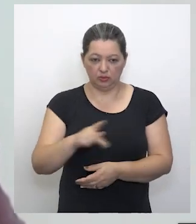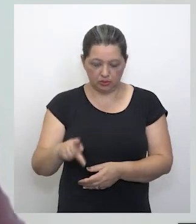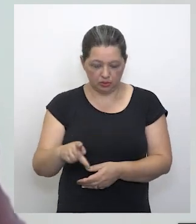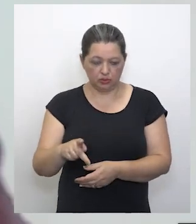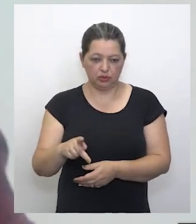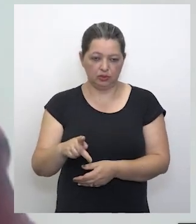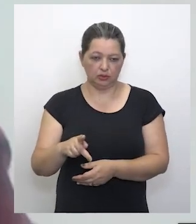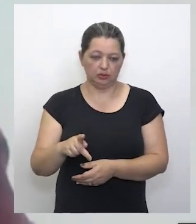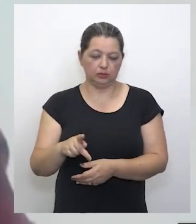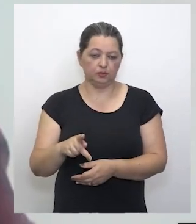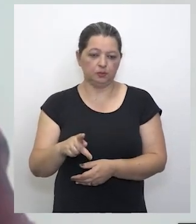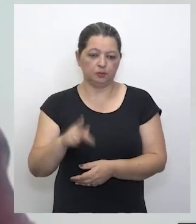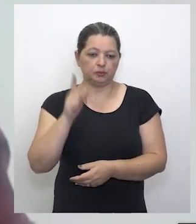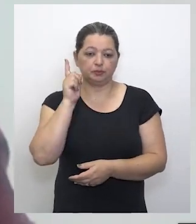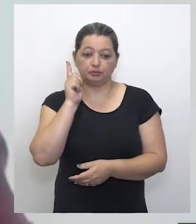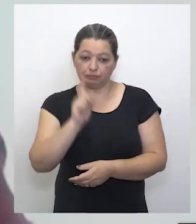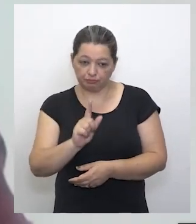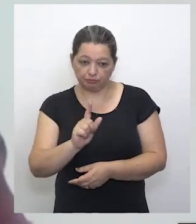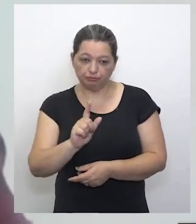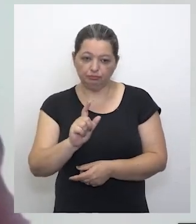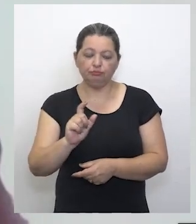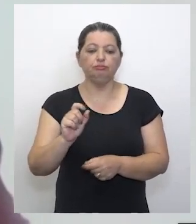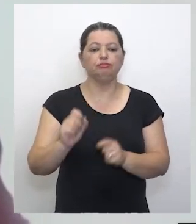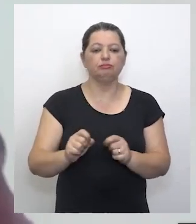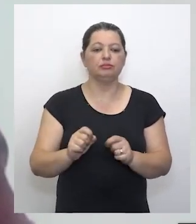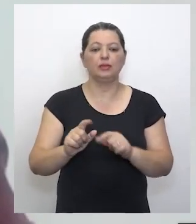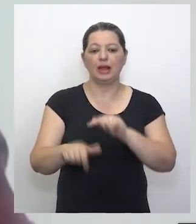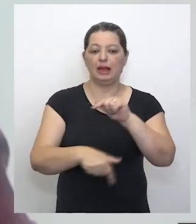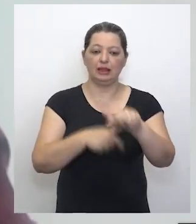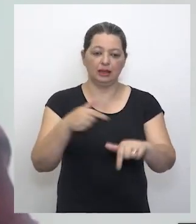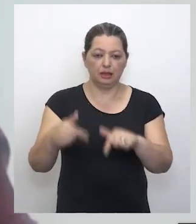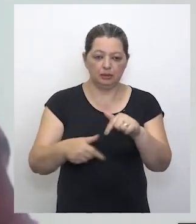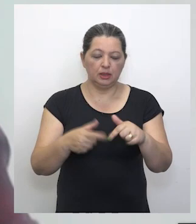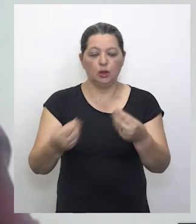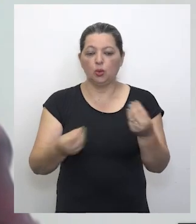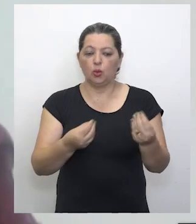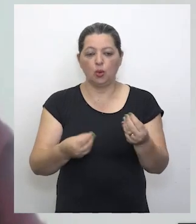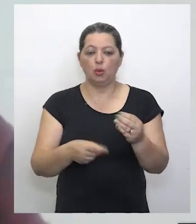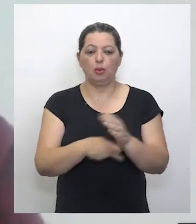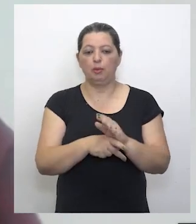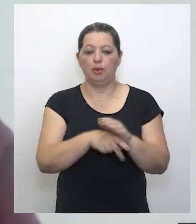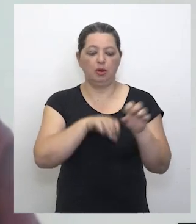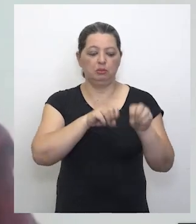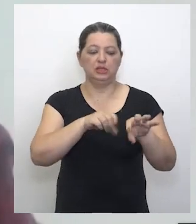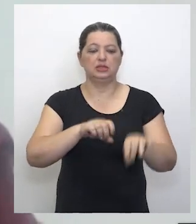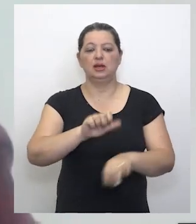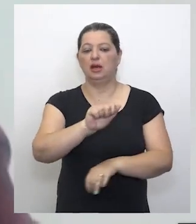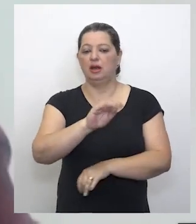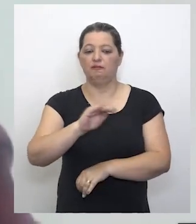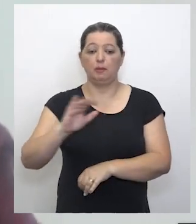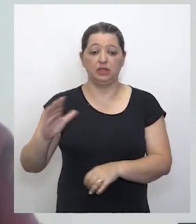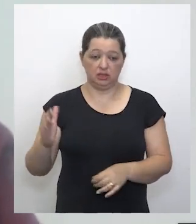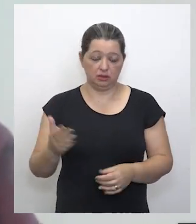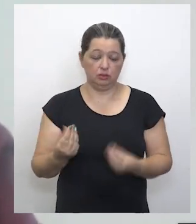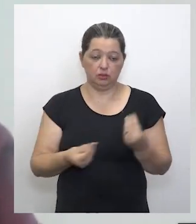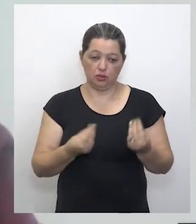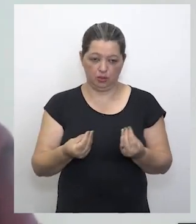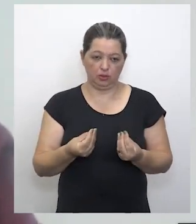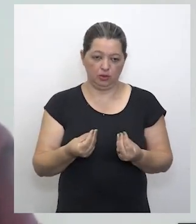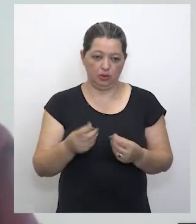mão nesse momento de trabalhar a alfabetização, né? E são muito pertinentes ao trabalho